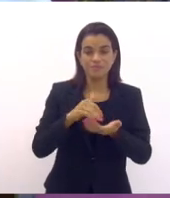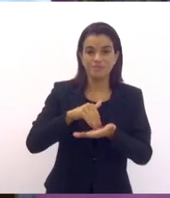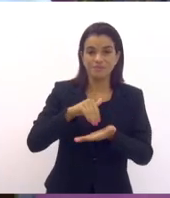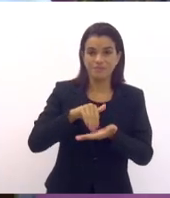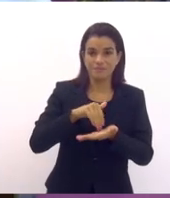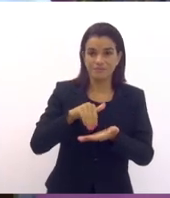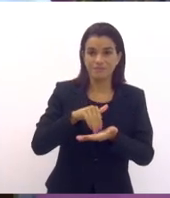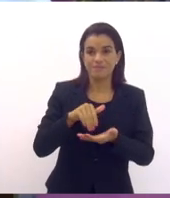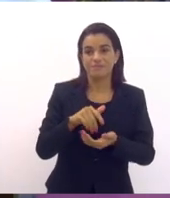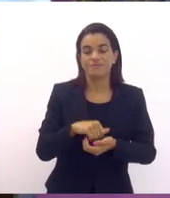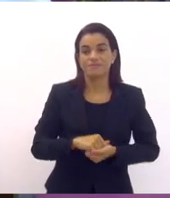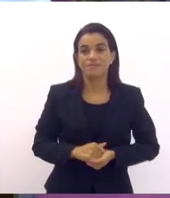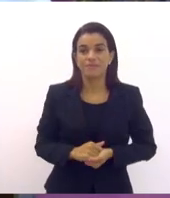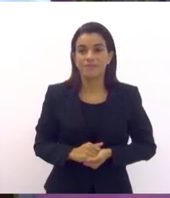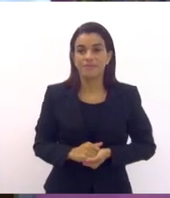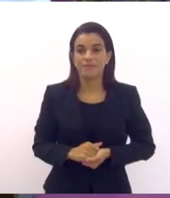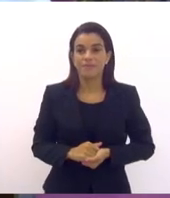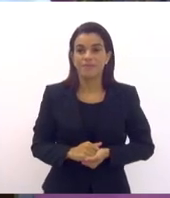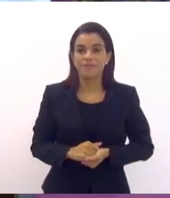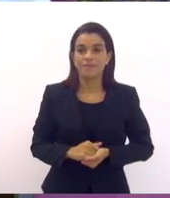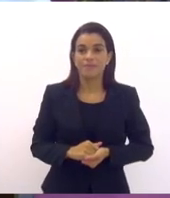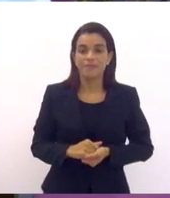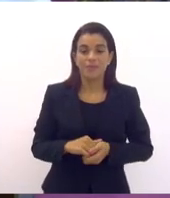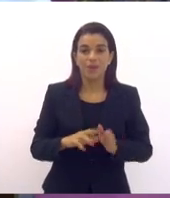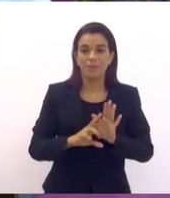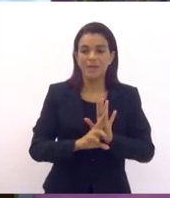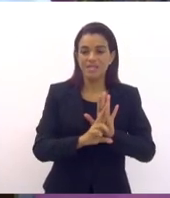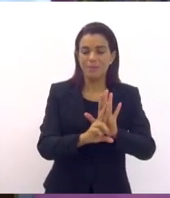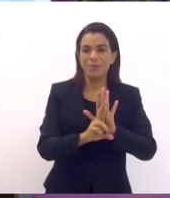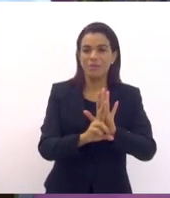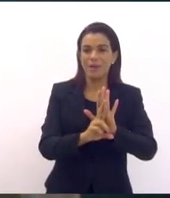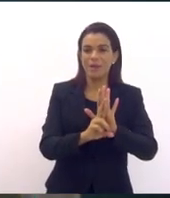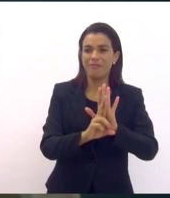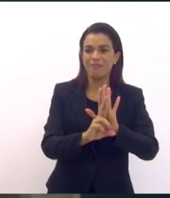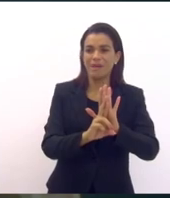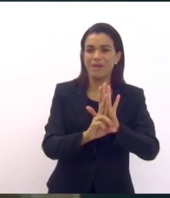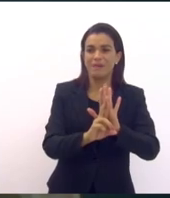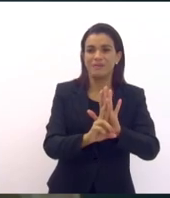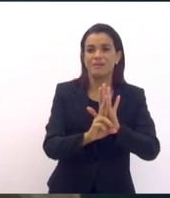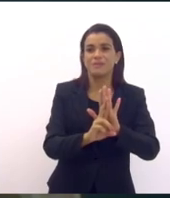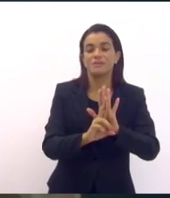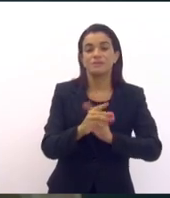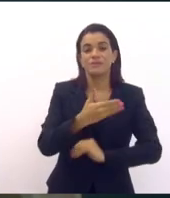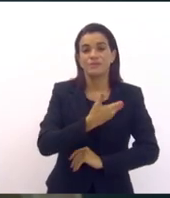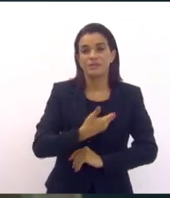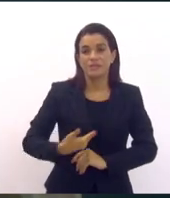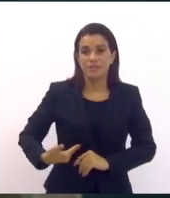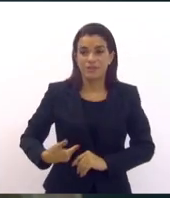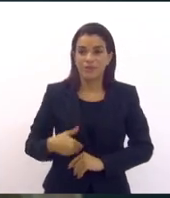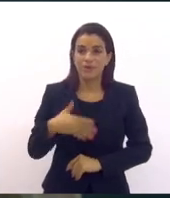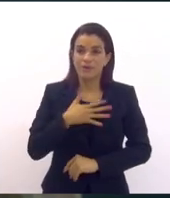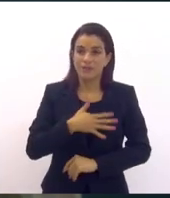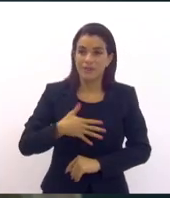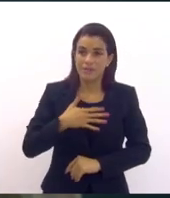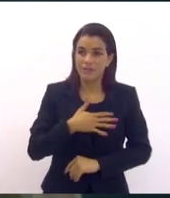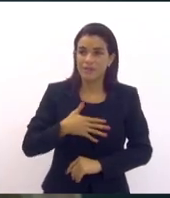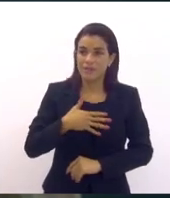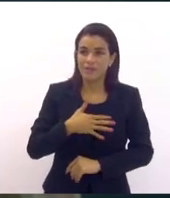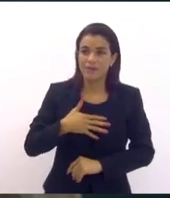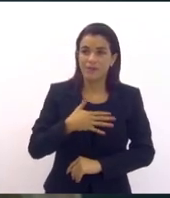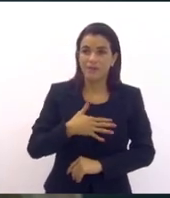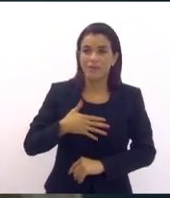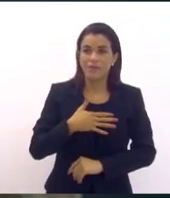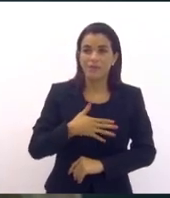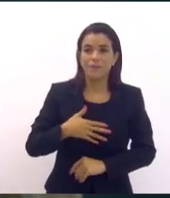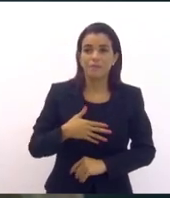nosso estado e como representante do governador é uma alegria estar aqui principalmente pelo que a Luzia